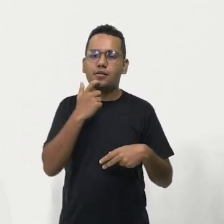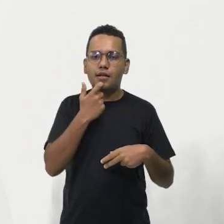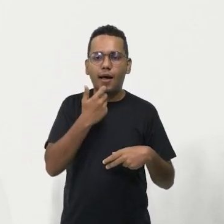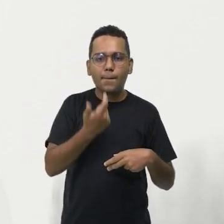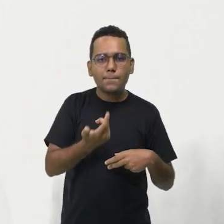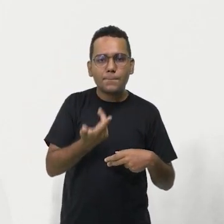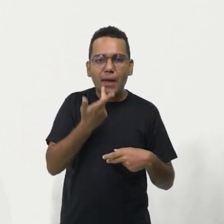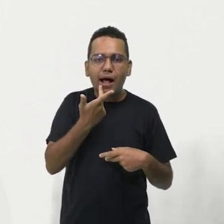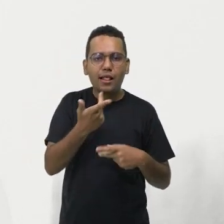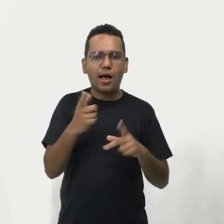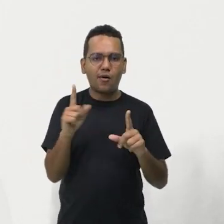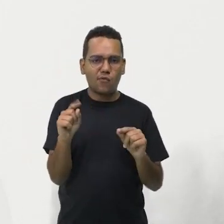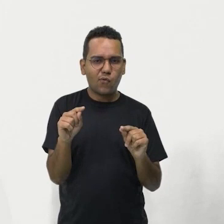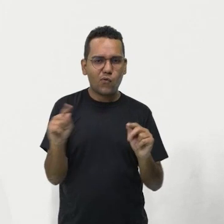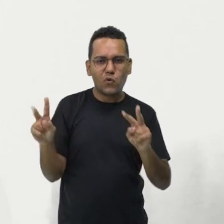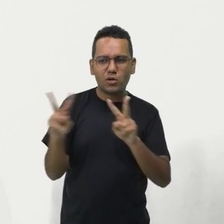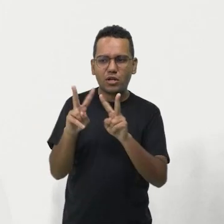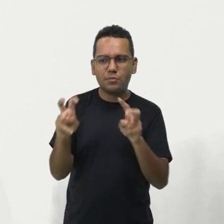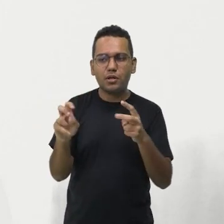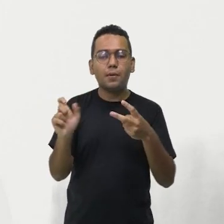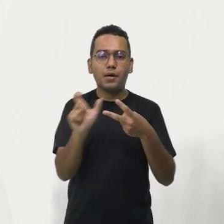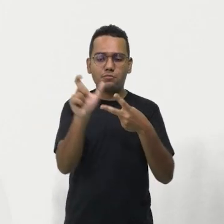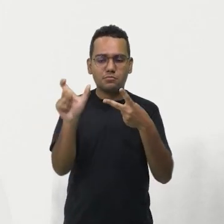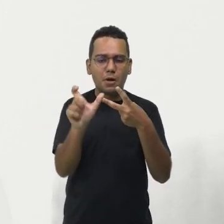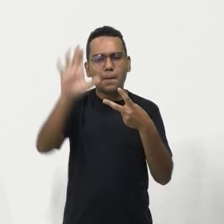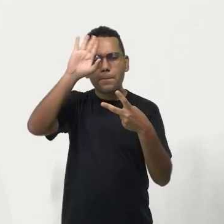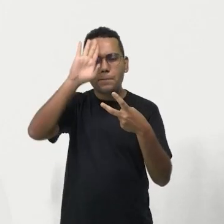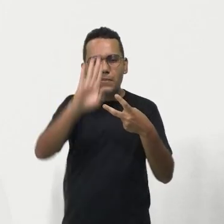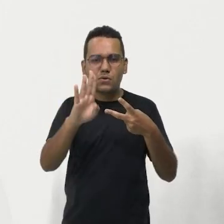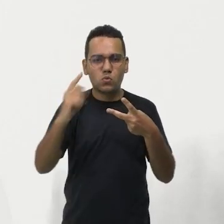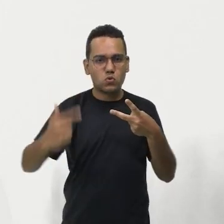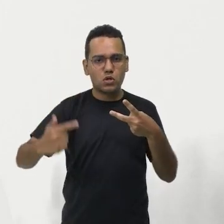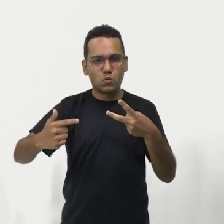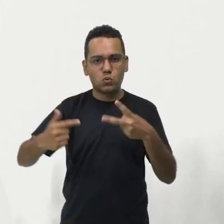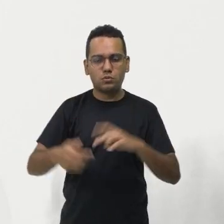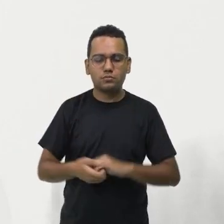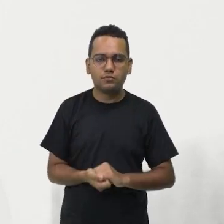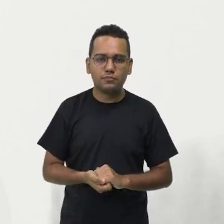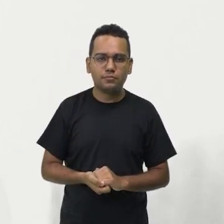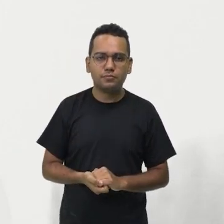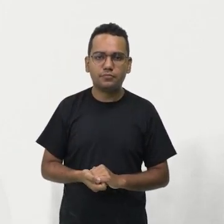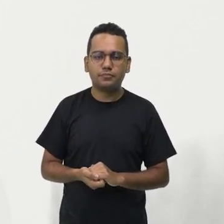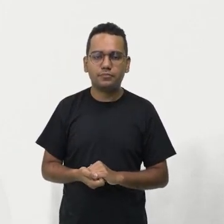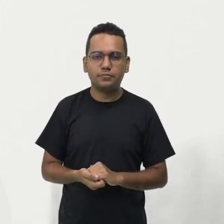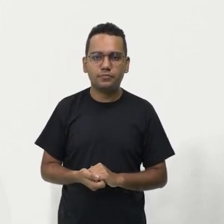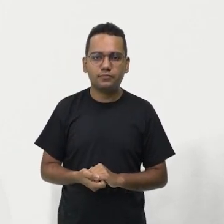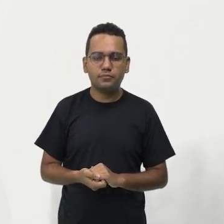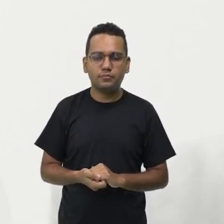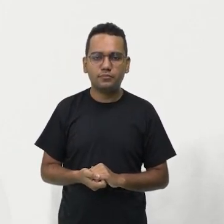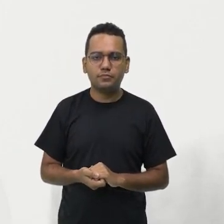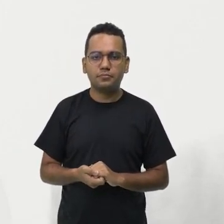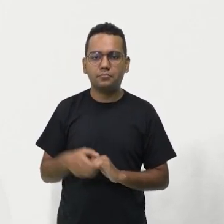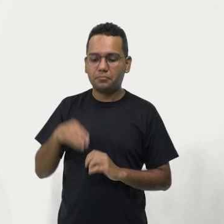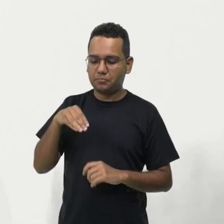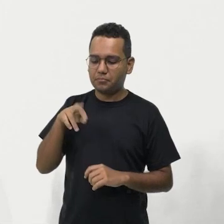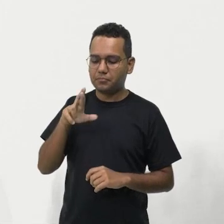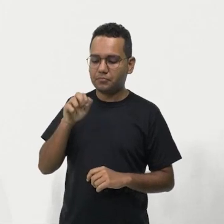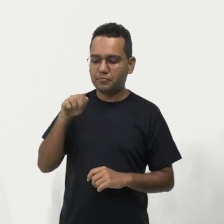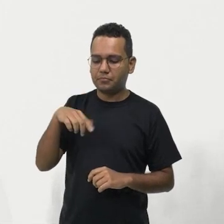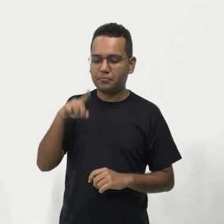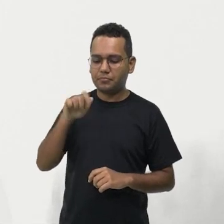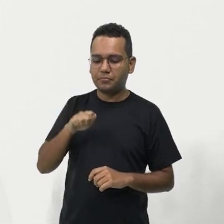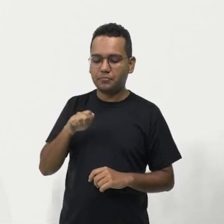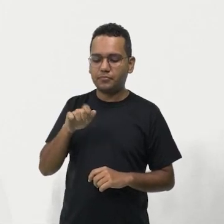seja, nomeadas em seus textos, pelo sobrenome, tá, gente? Esse sobrenome vem destacado. Miranda,